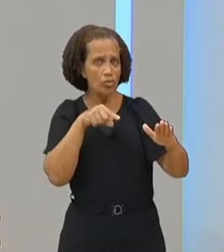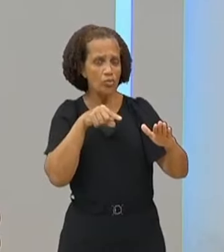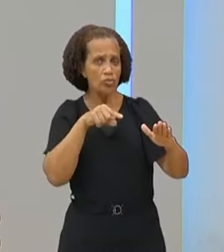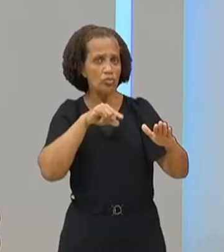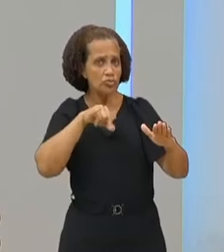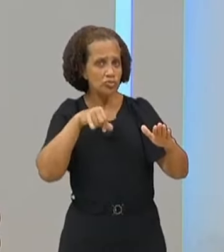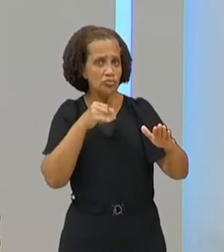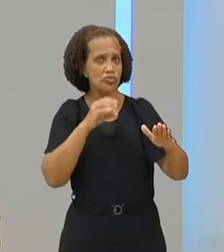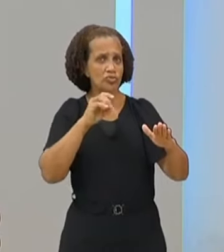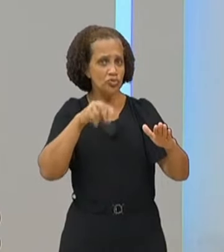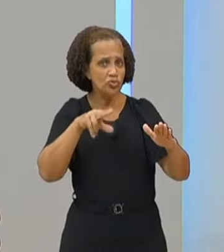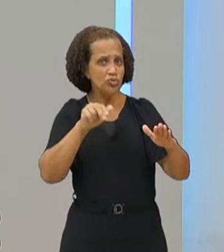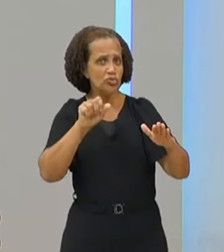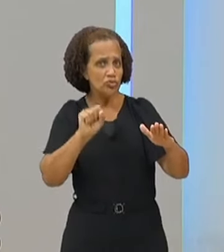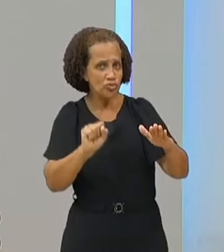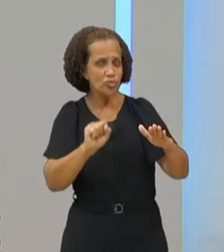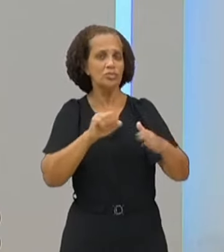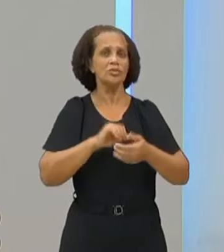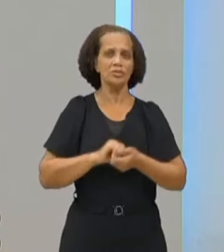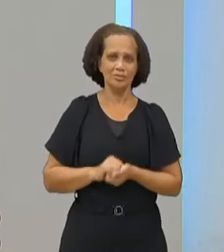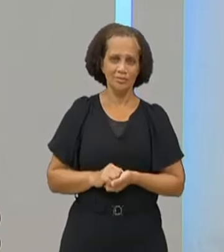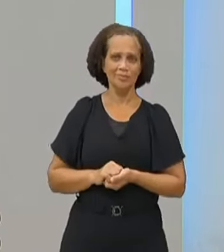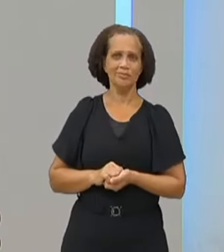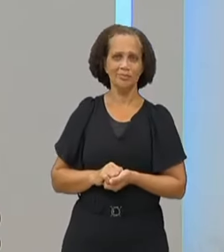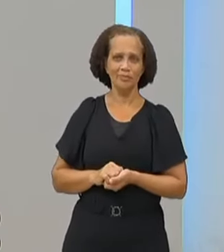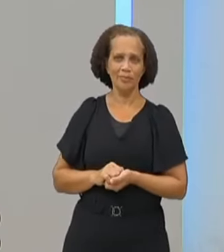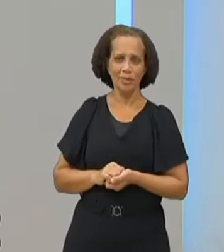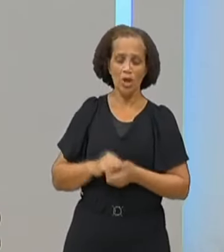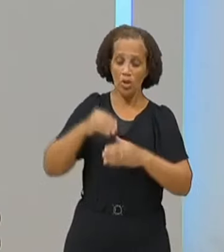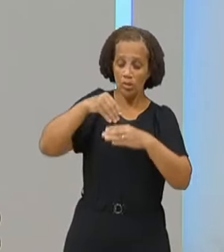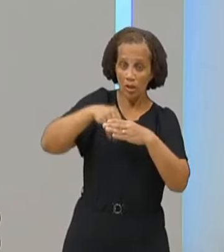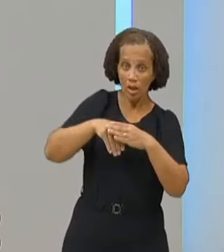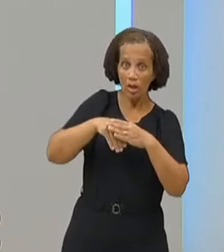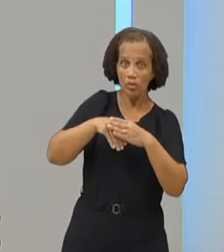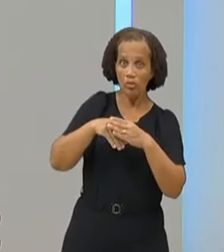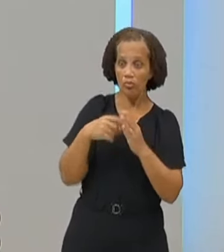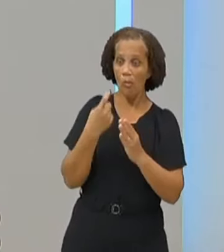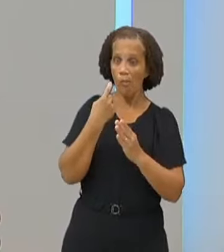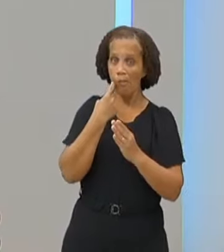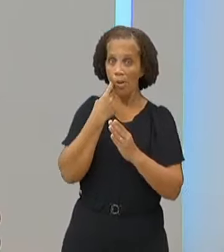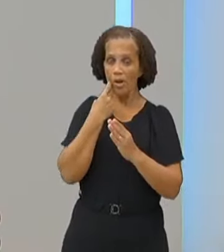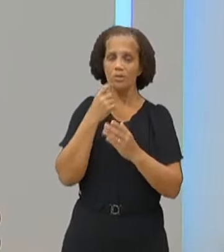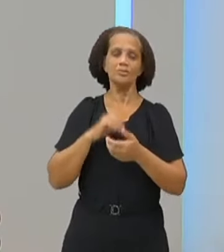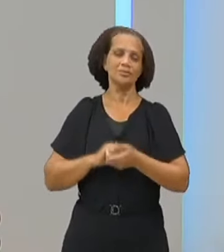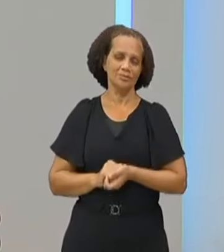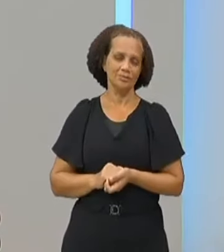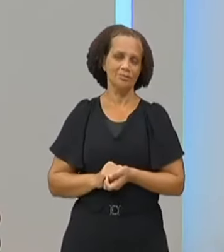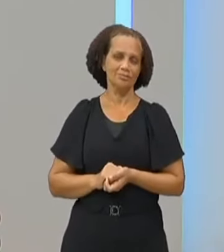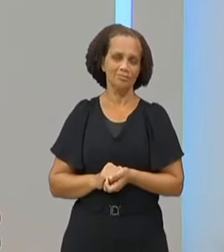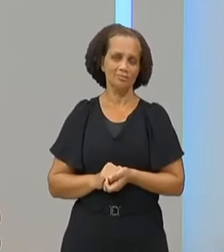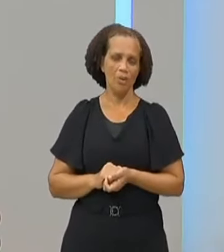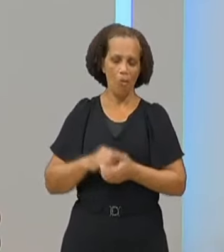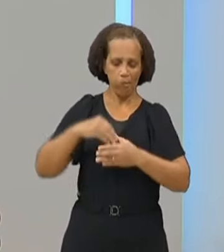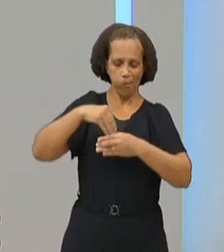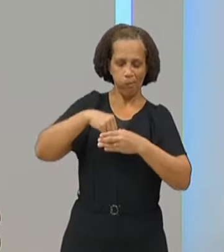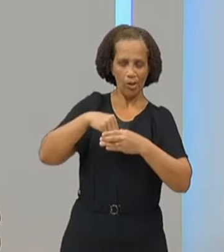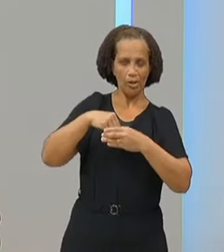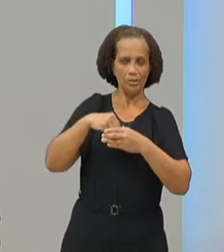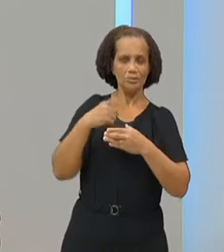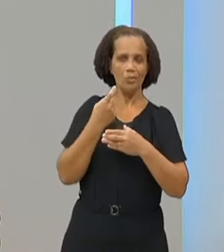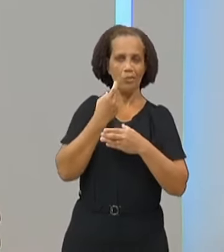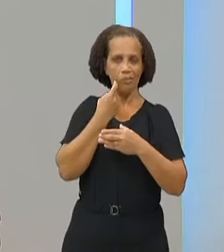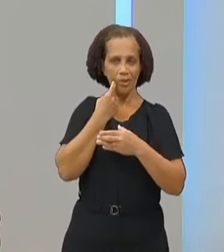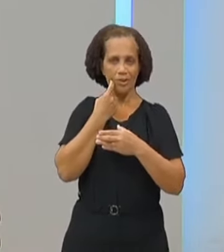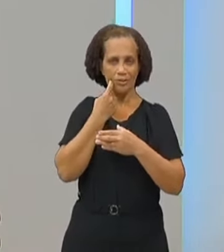grande. O seu servo Jonas estava dentro do peixe, não é? No ventre do peixe.